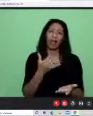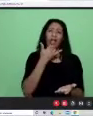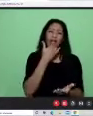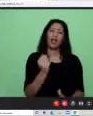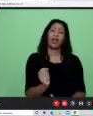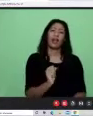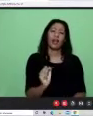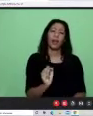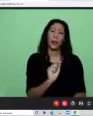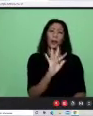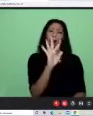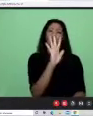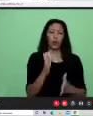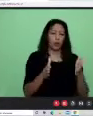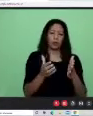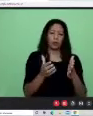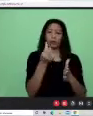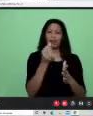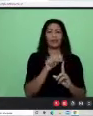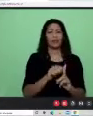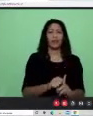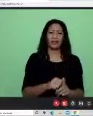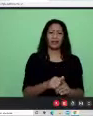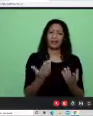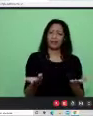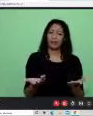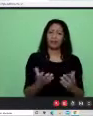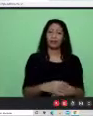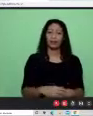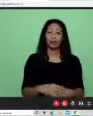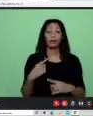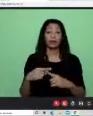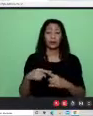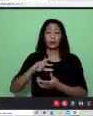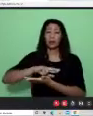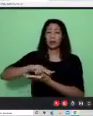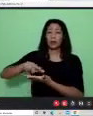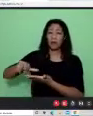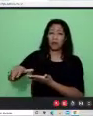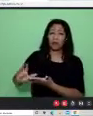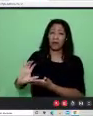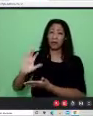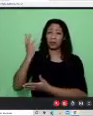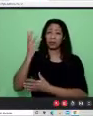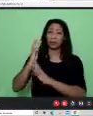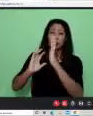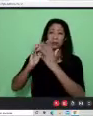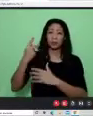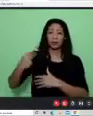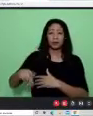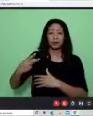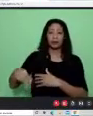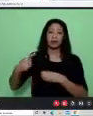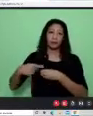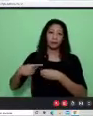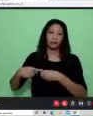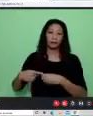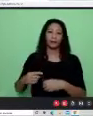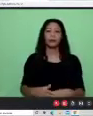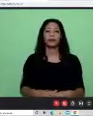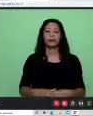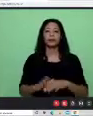6 meses, não dá para a gente engolir, diante de tanta coisa que já aconteceu aqui na nossa cidade. Quanto ao UBS, né, a